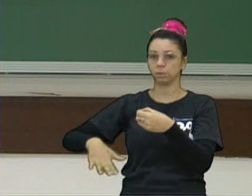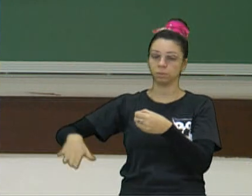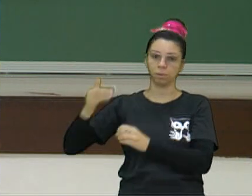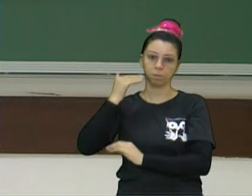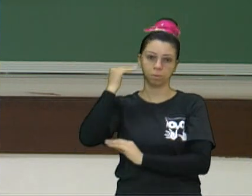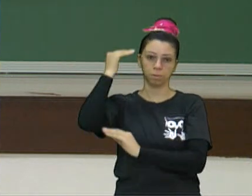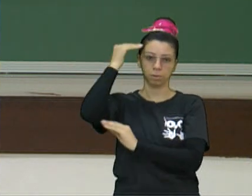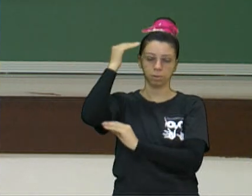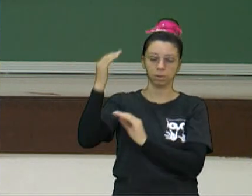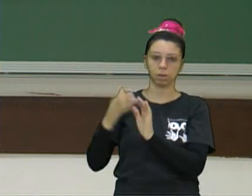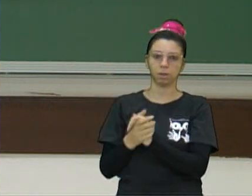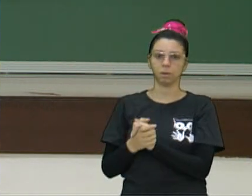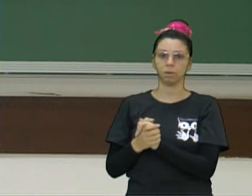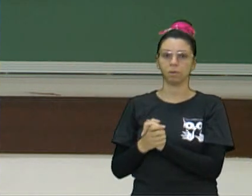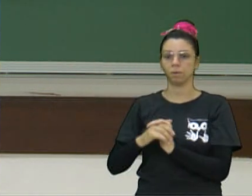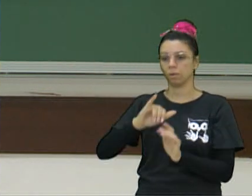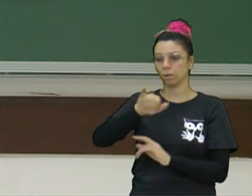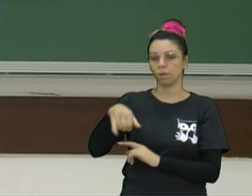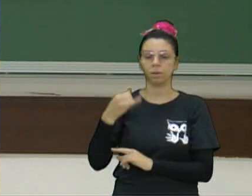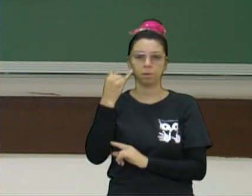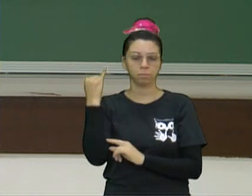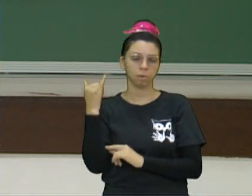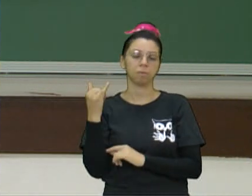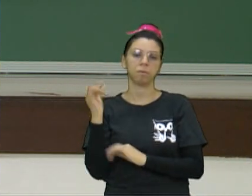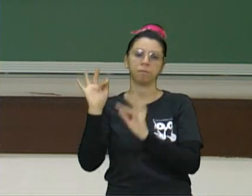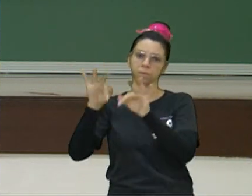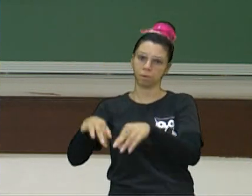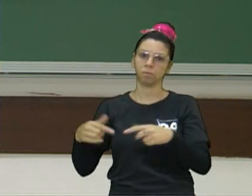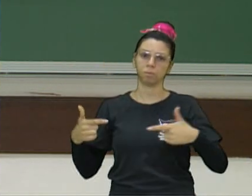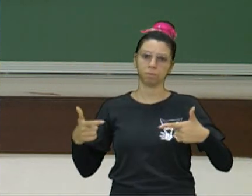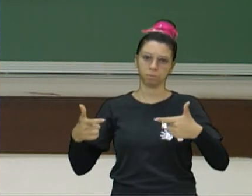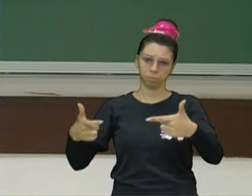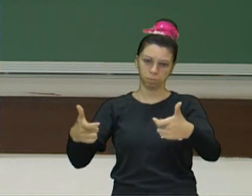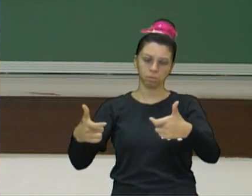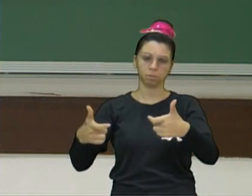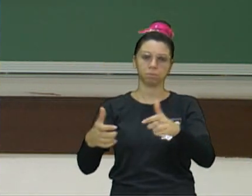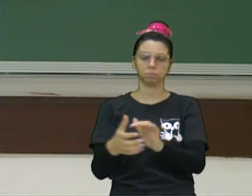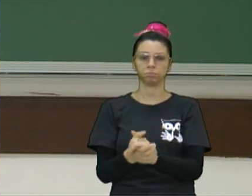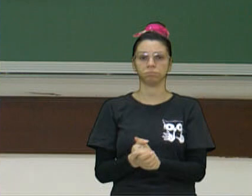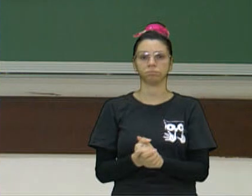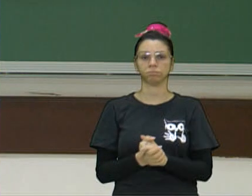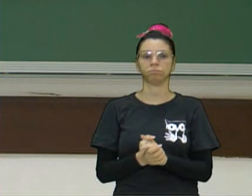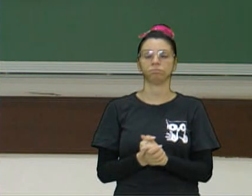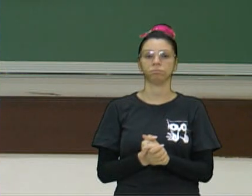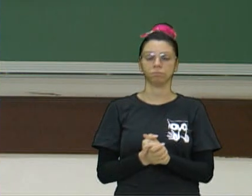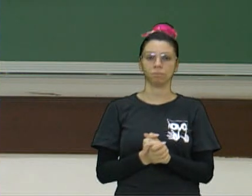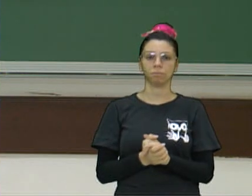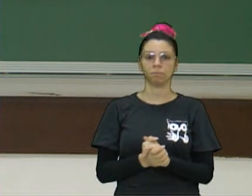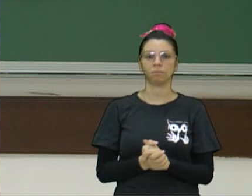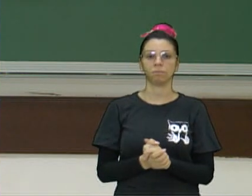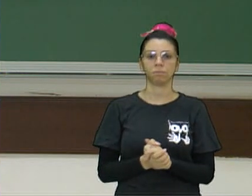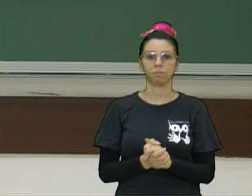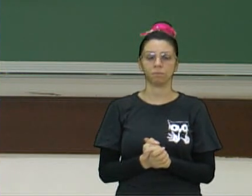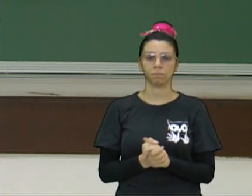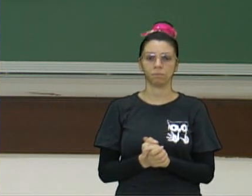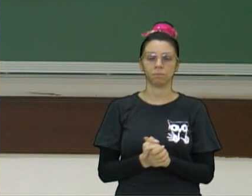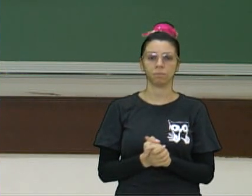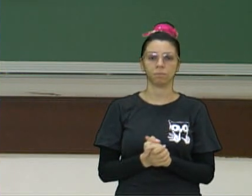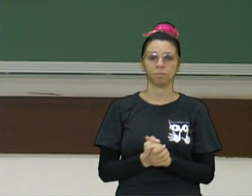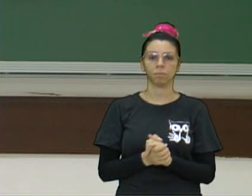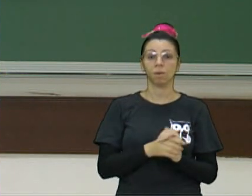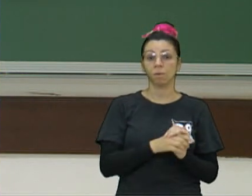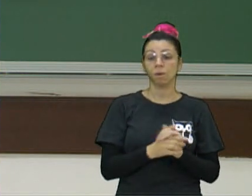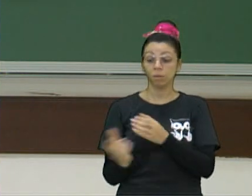após todo o término da guerra, né, que aconteceu. Eles retornaram e trouxeram com eles o quê? A bagagem também